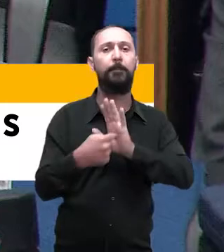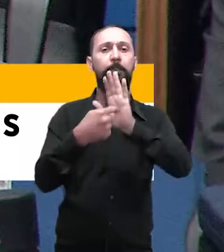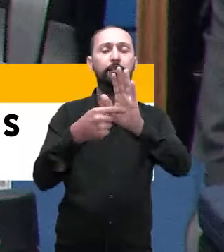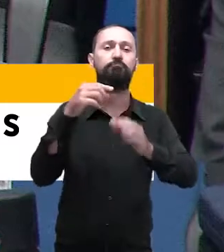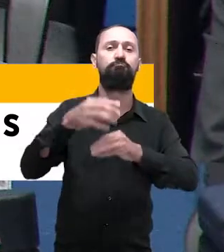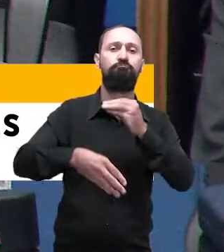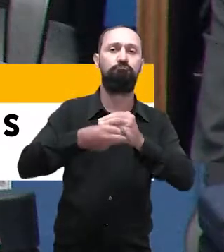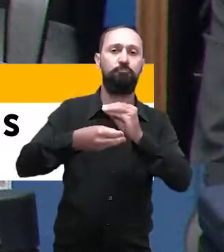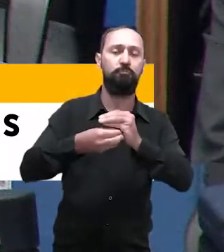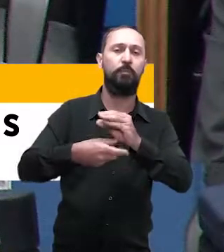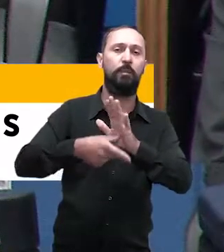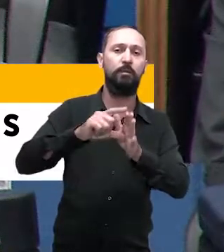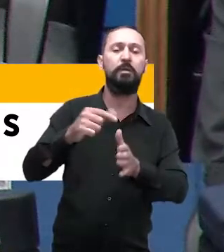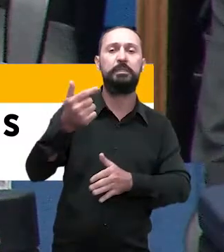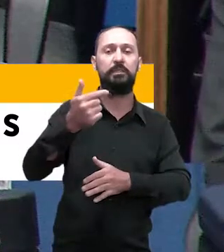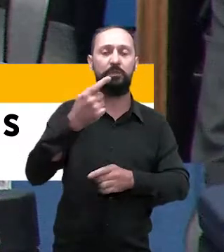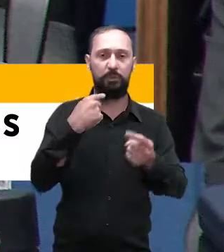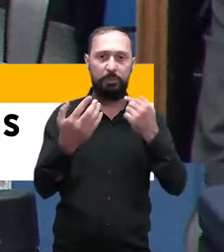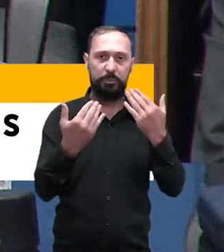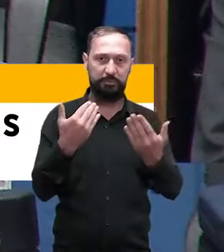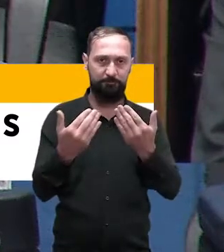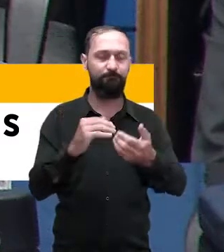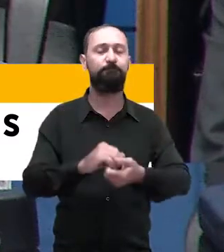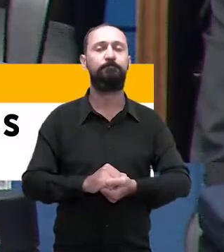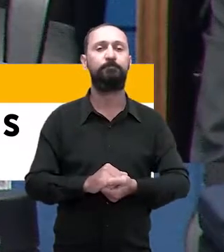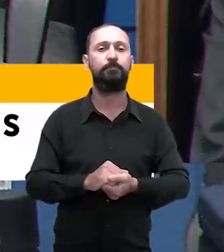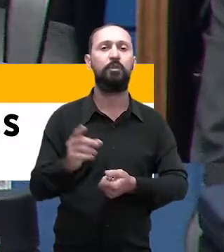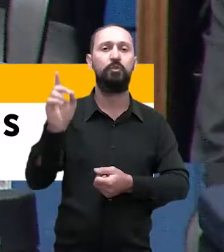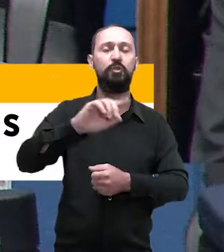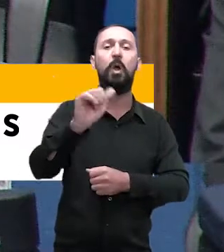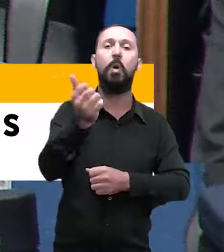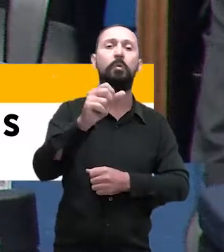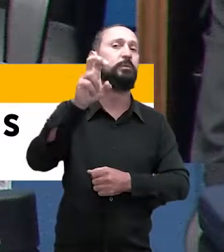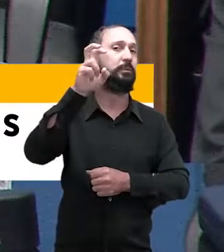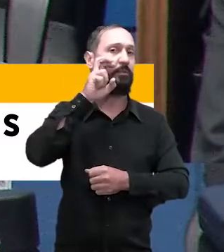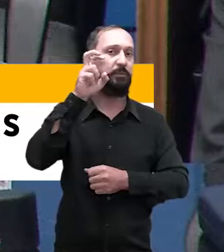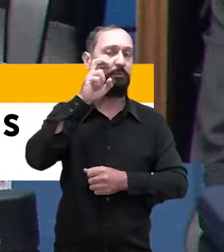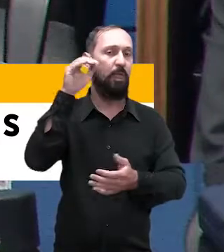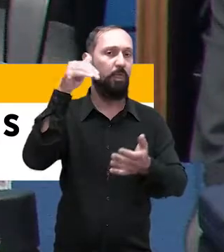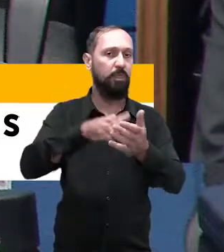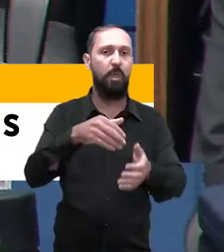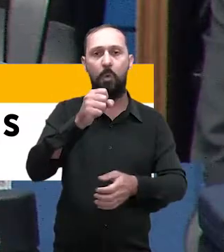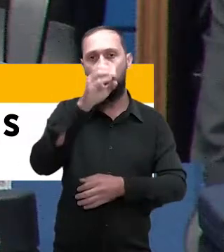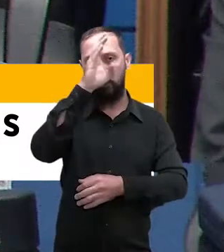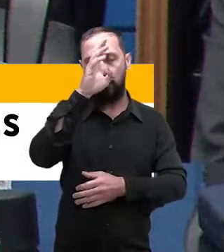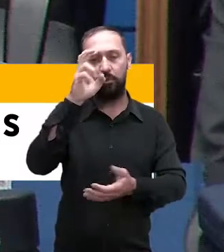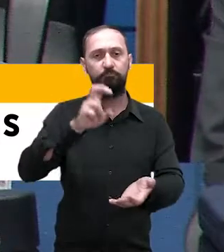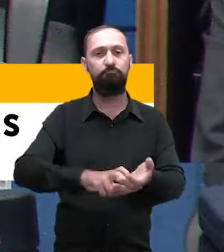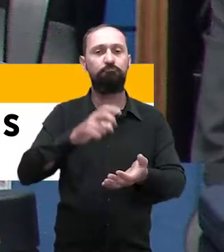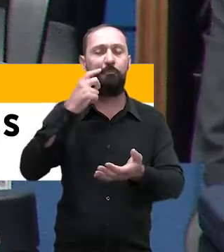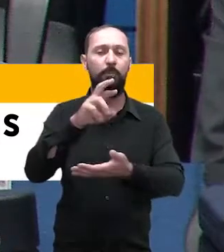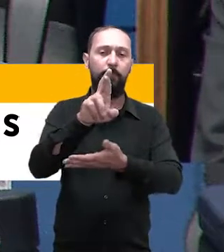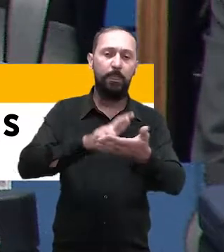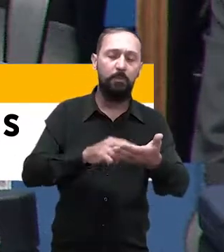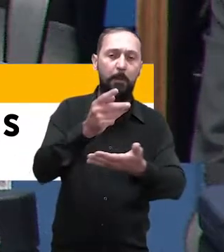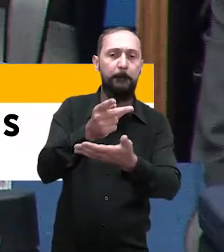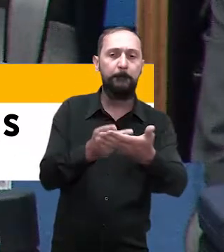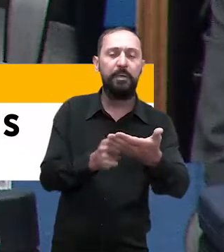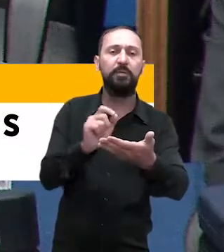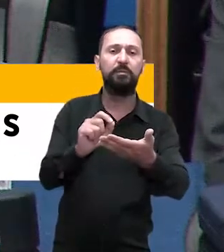prazo para apresentação de emendas antes da segunda discussão e votação. Dia 11, quinta-feira, até às 8,